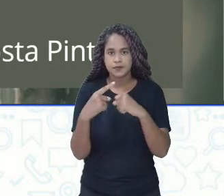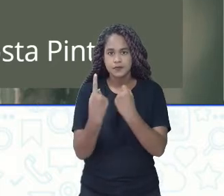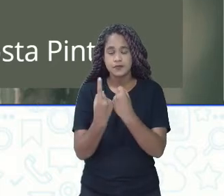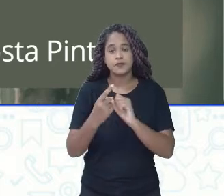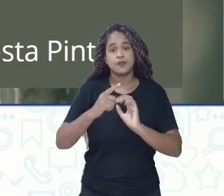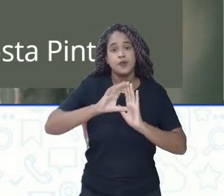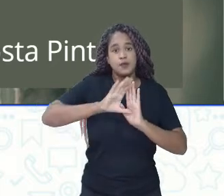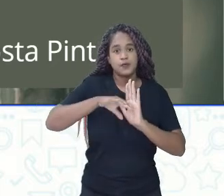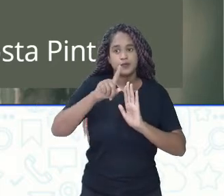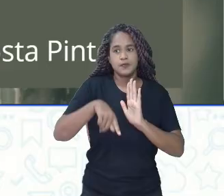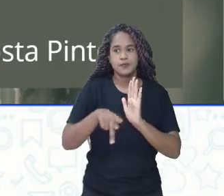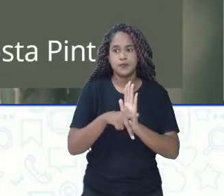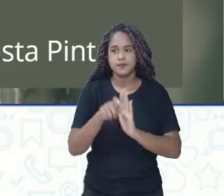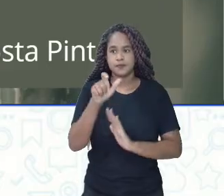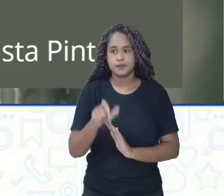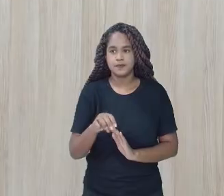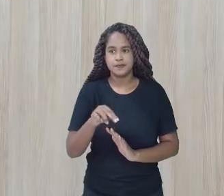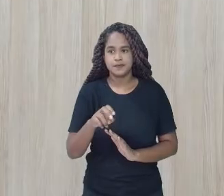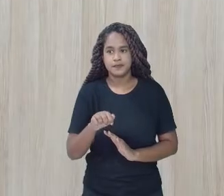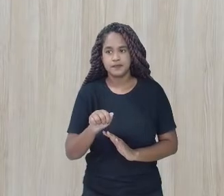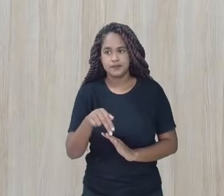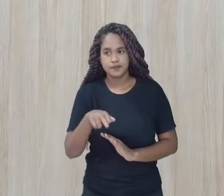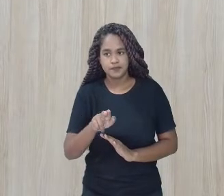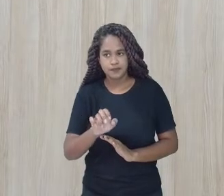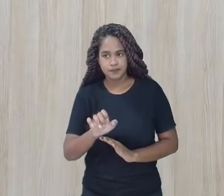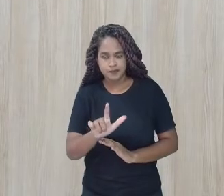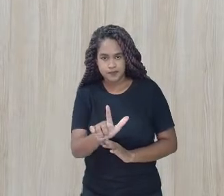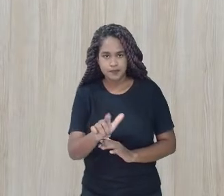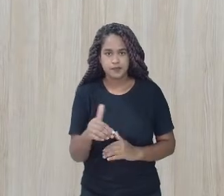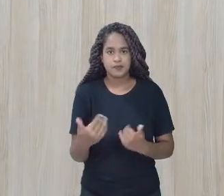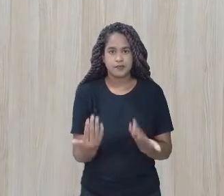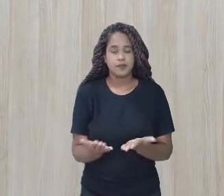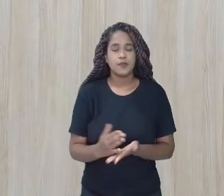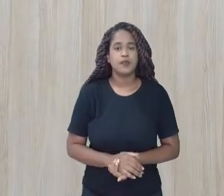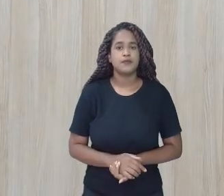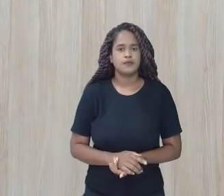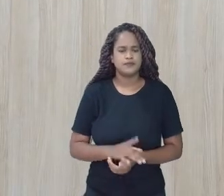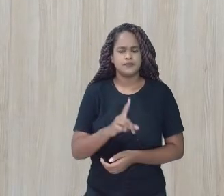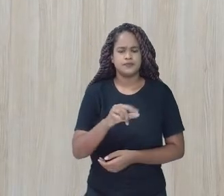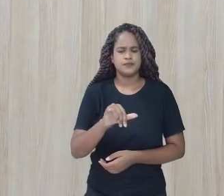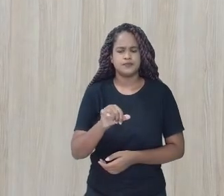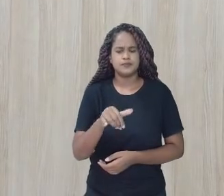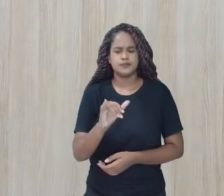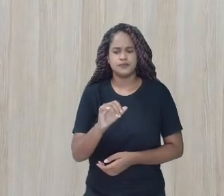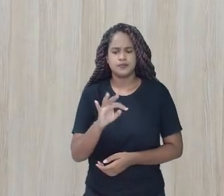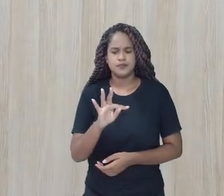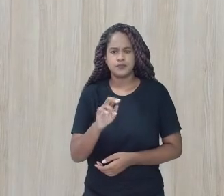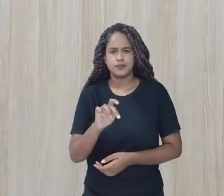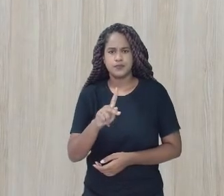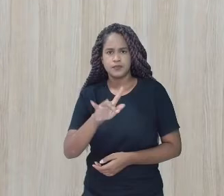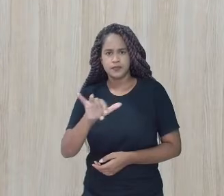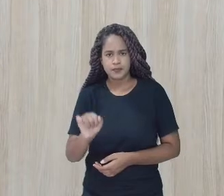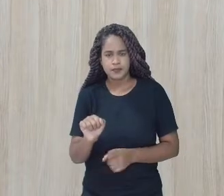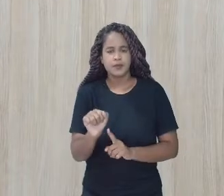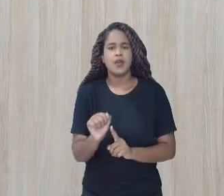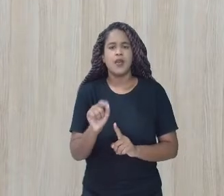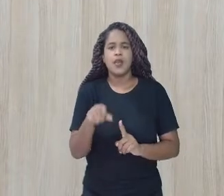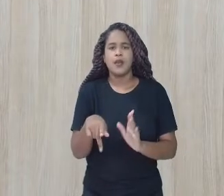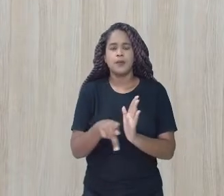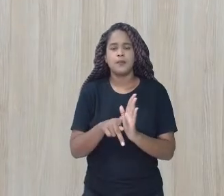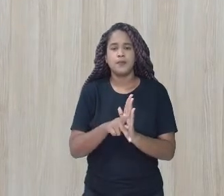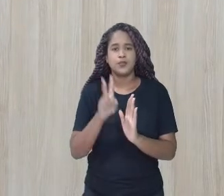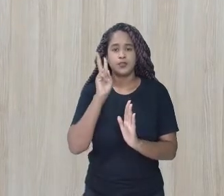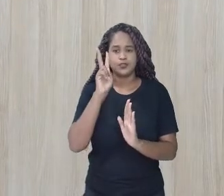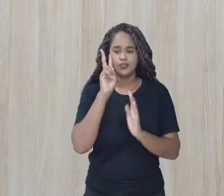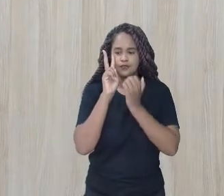Costa Pinto. Ou seja, a distopia ela funciona fora da história. Ela não usa a história como um